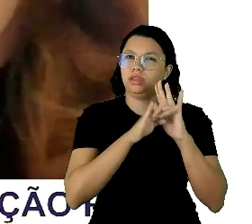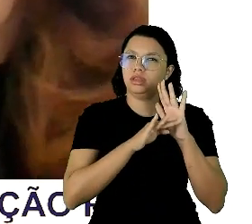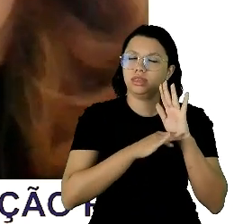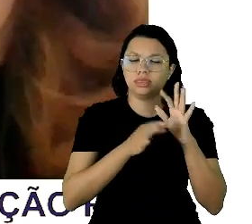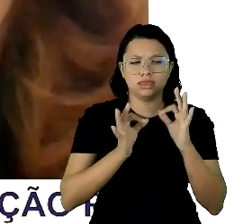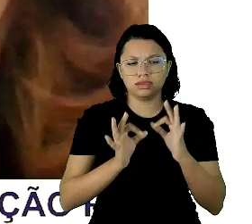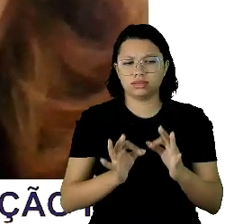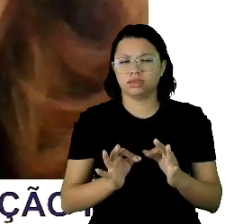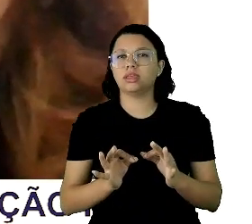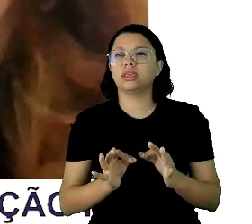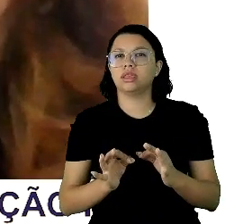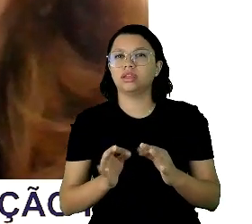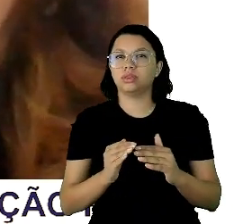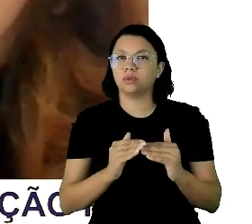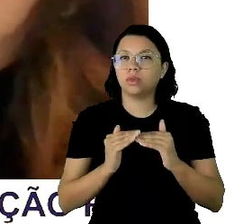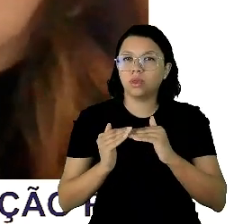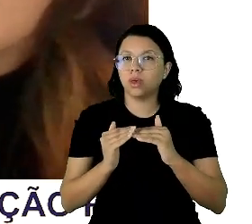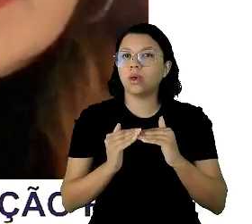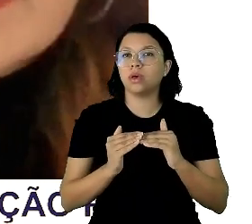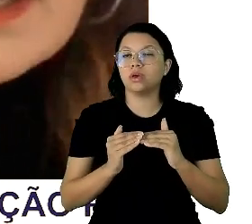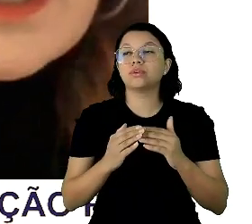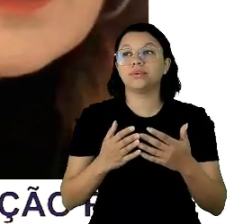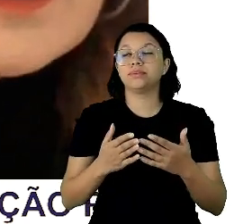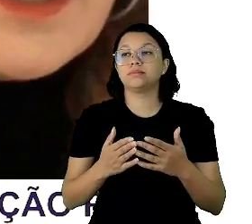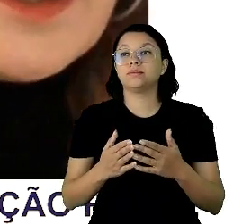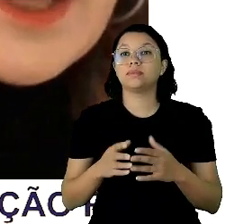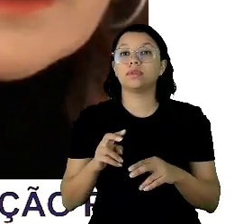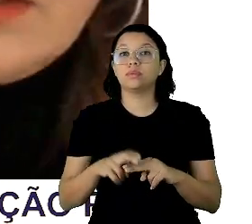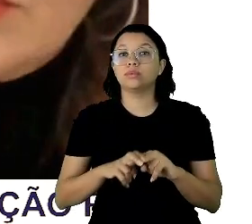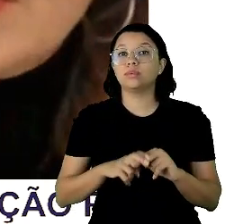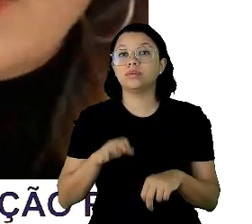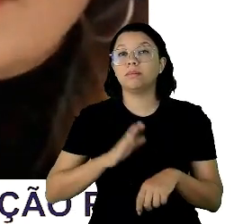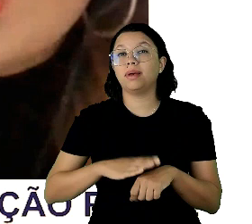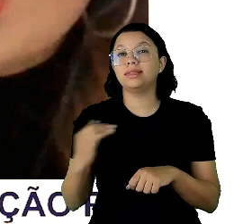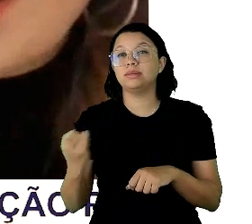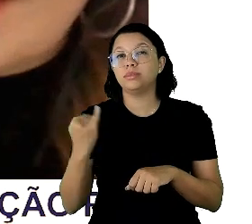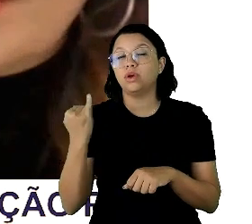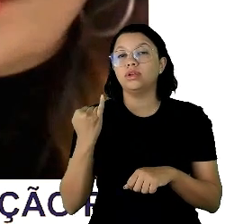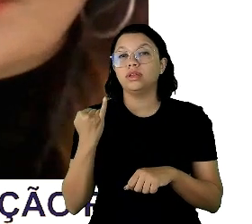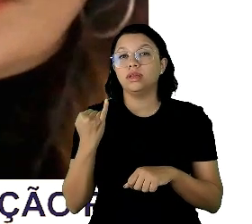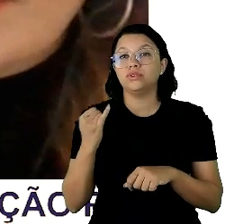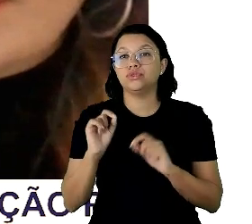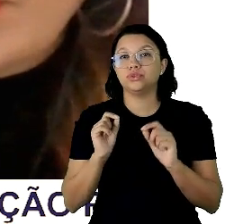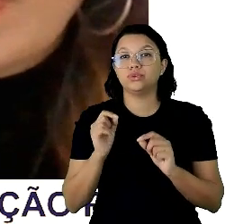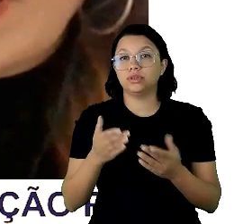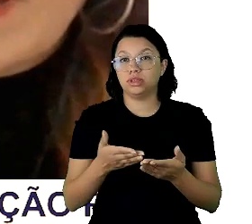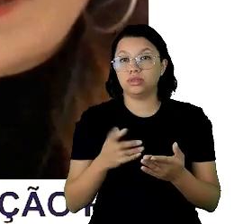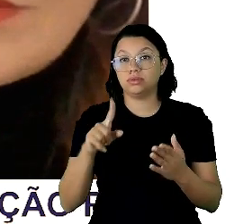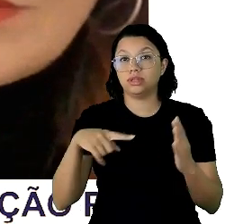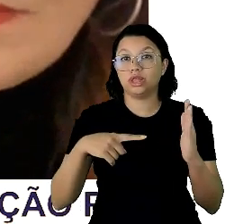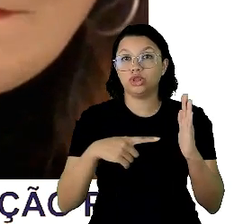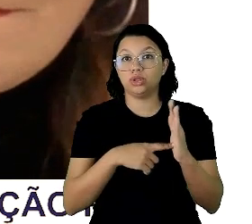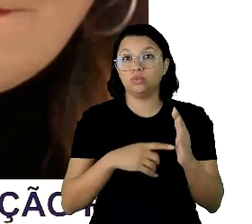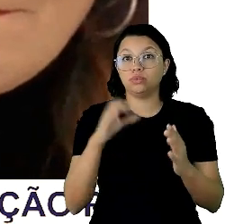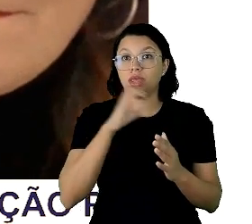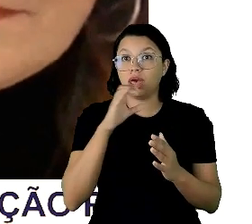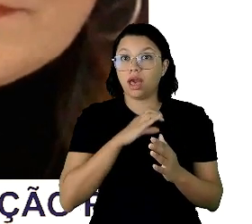que é importante, mais importante do que isso, talvez, seria a denúncia imediata.